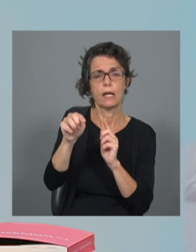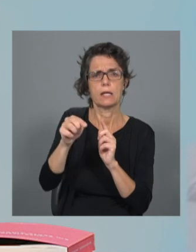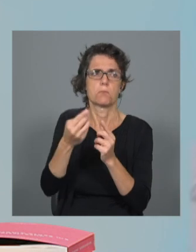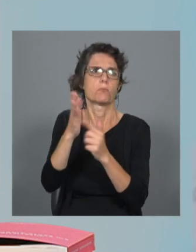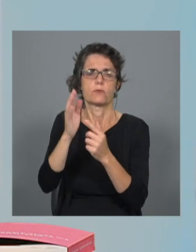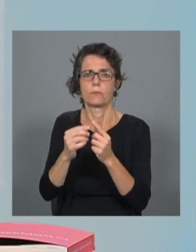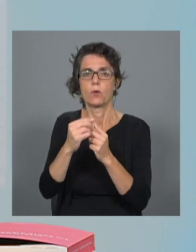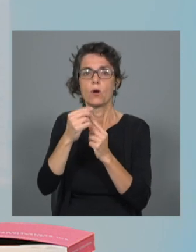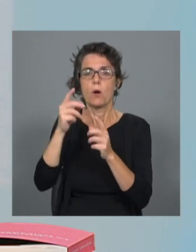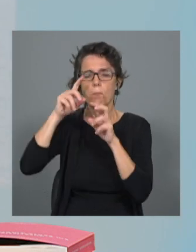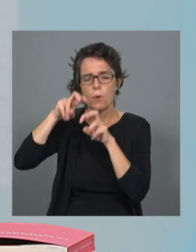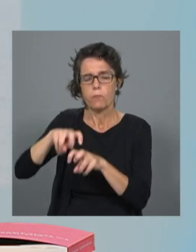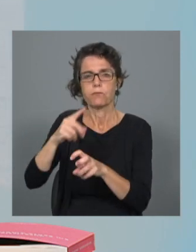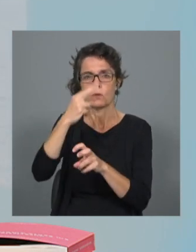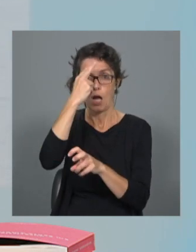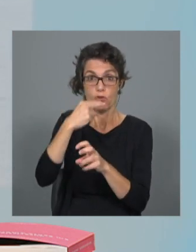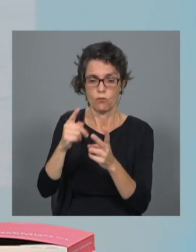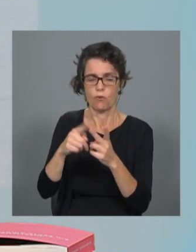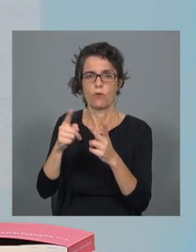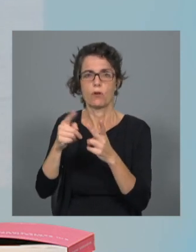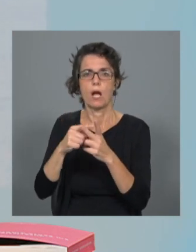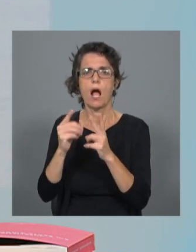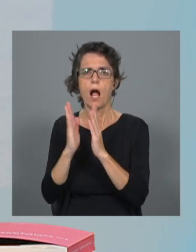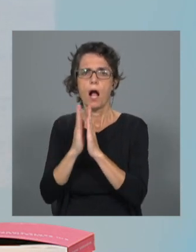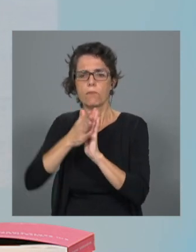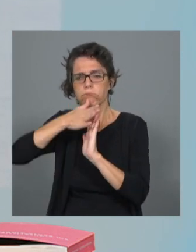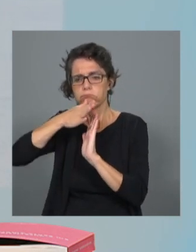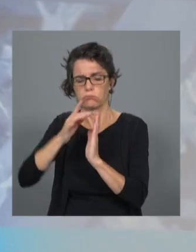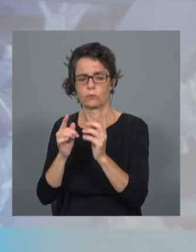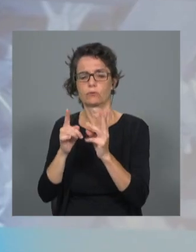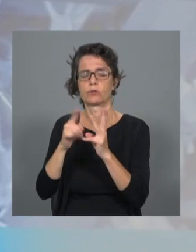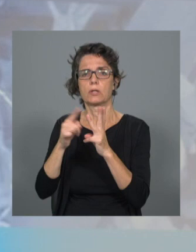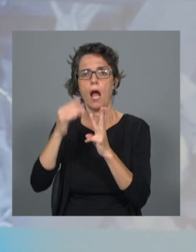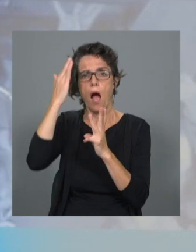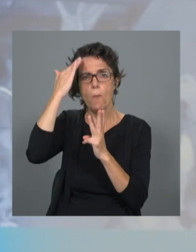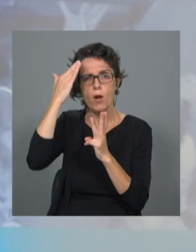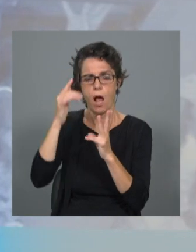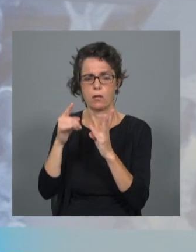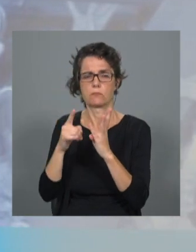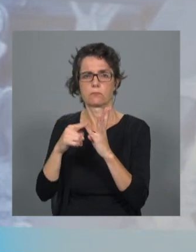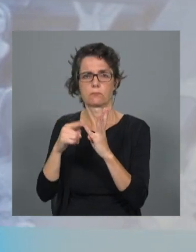pela liturgia, pode passar por aprofundar alguma questão de moral, pode passar